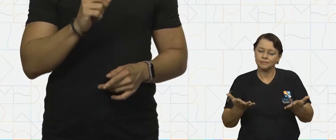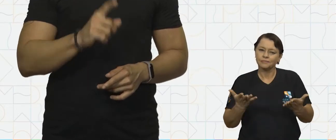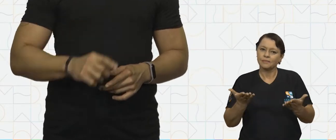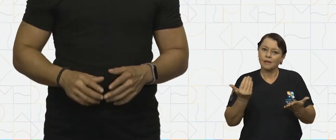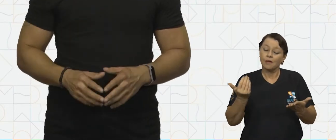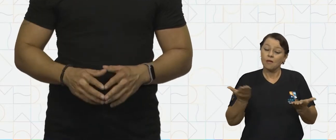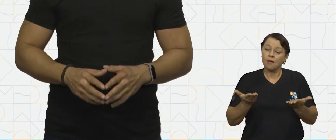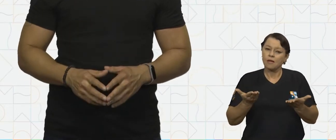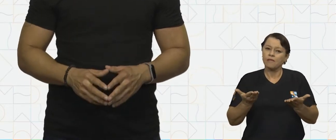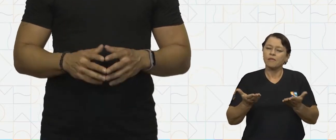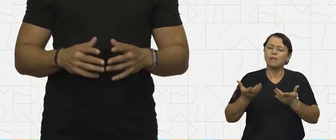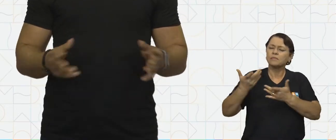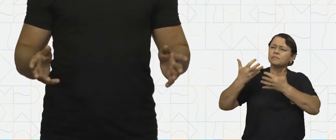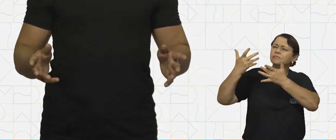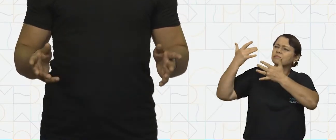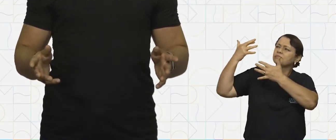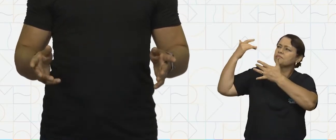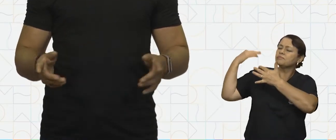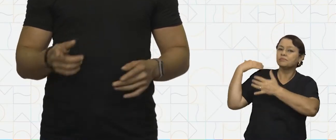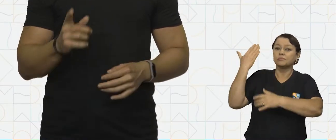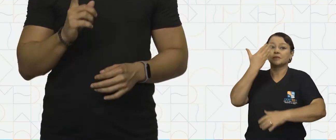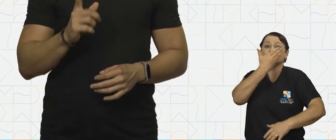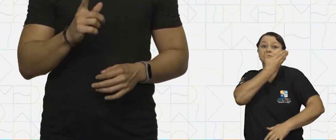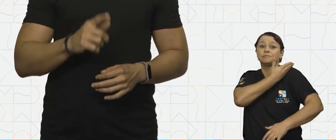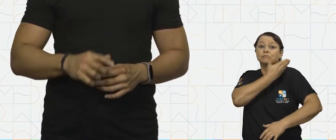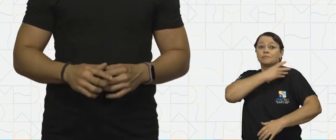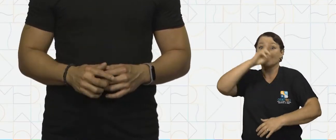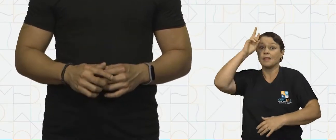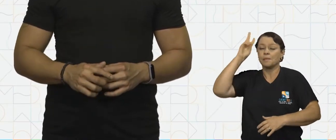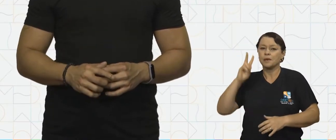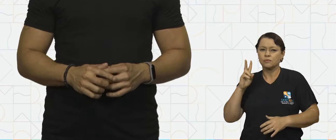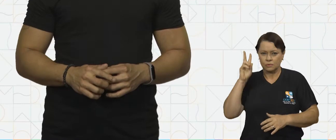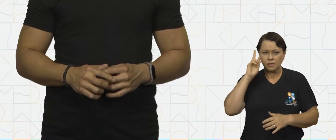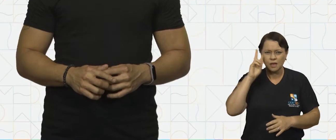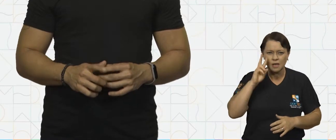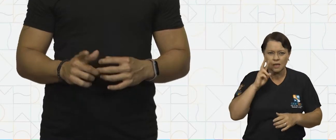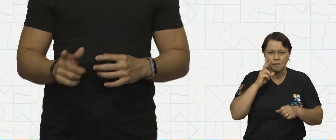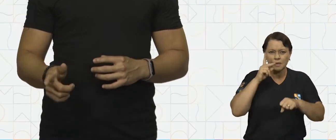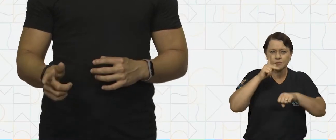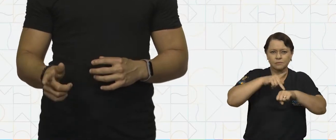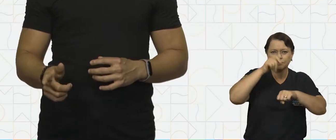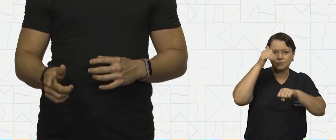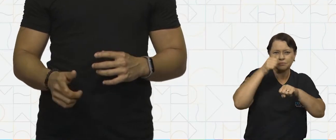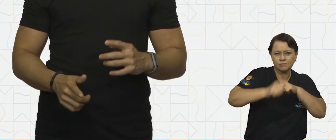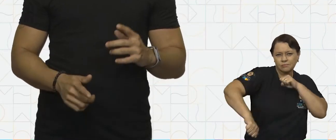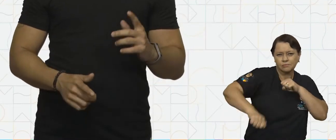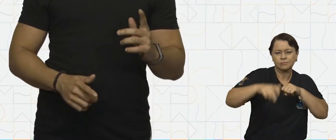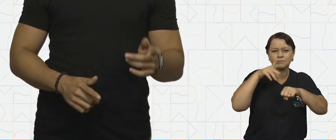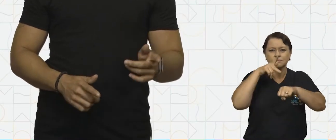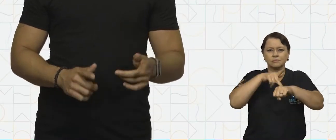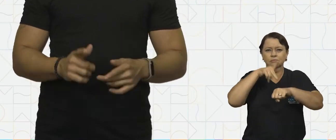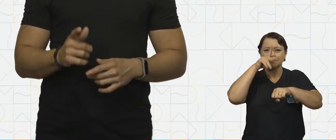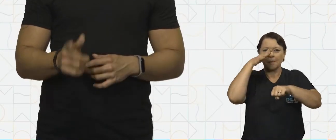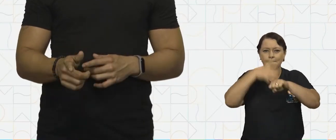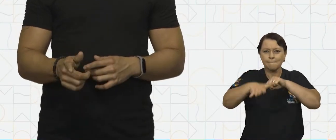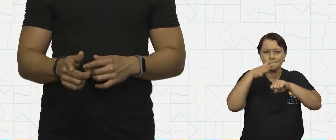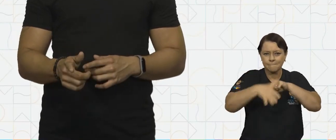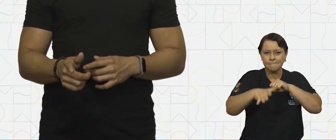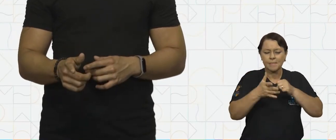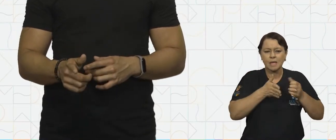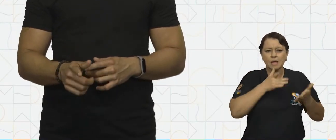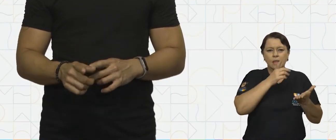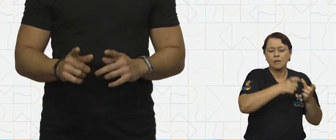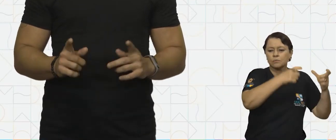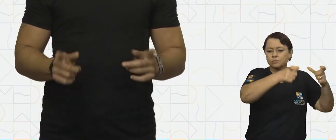viagem lá na pré-história. Você lembra que falamos nas últimas aulas sobre o Paleolítico, Neolítico, nomadismo e